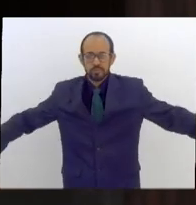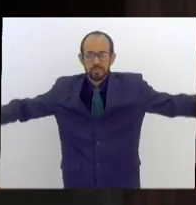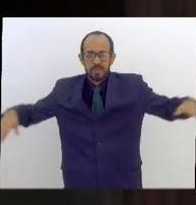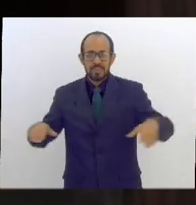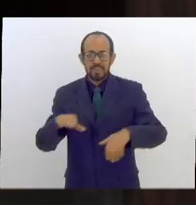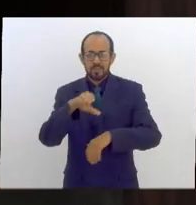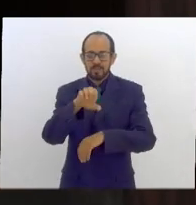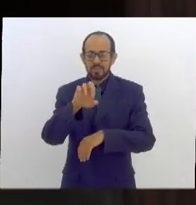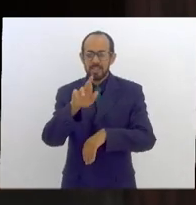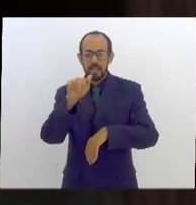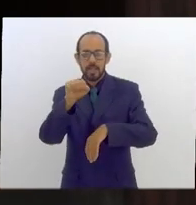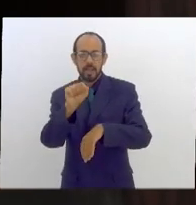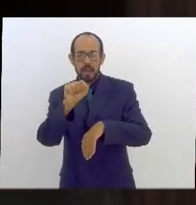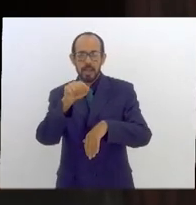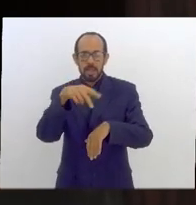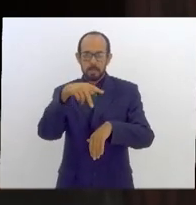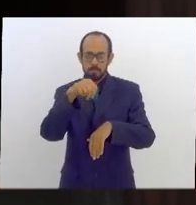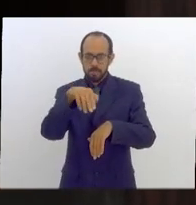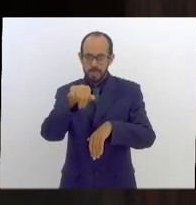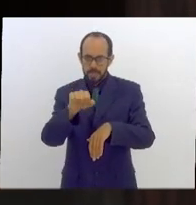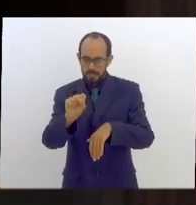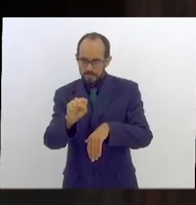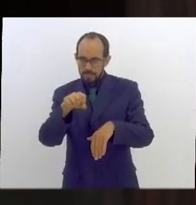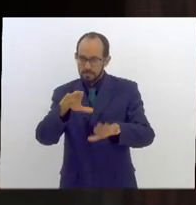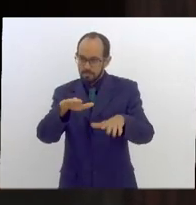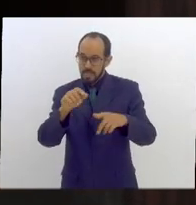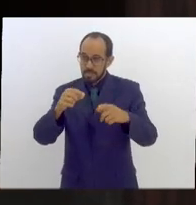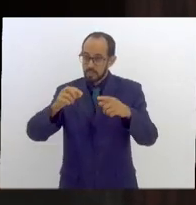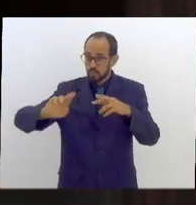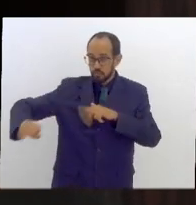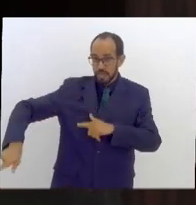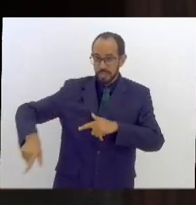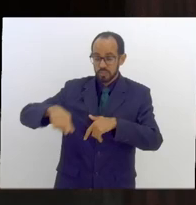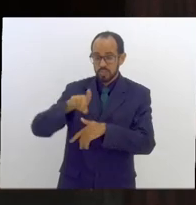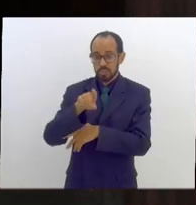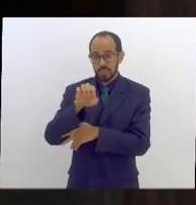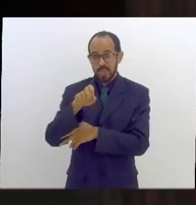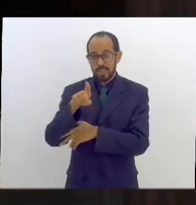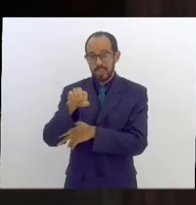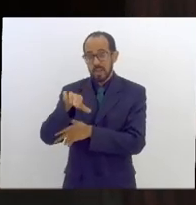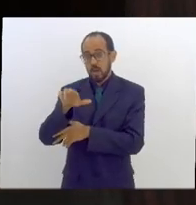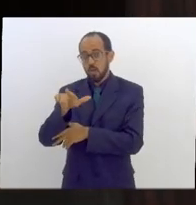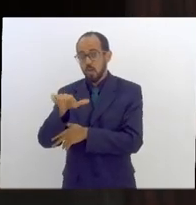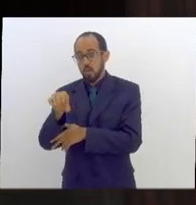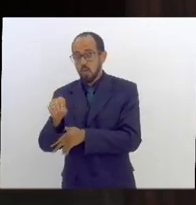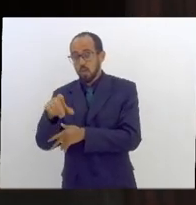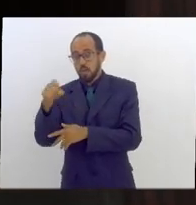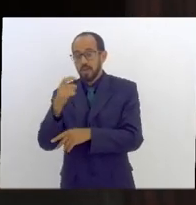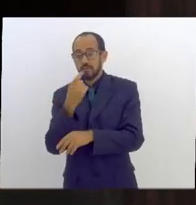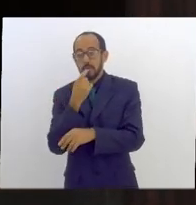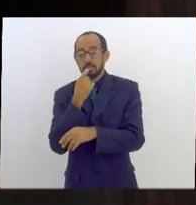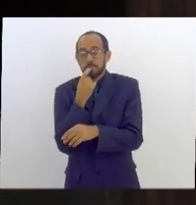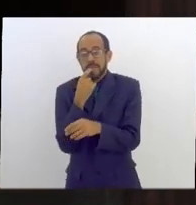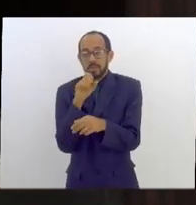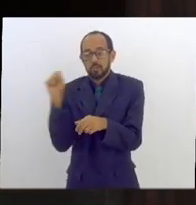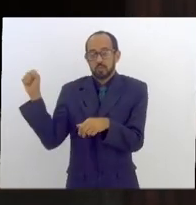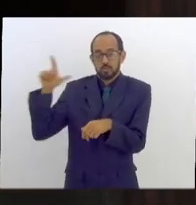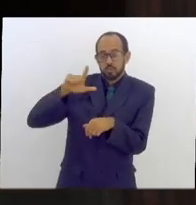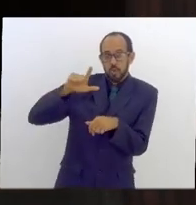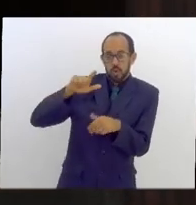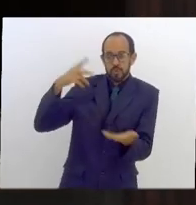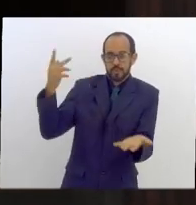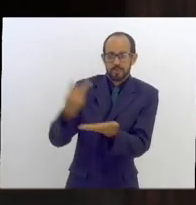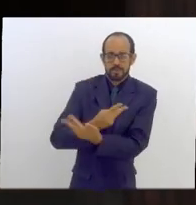mas, contrariando a sugestão de segurança de seu pai Dédalo, assumiu o risco de voar próximo demais do sol, tendo suas